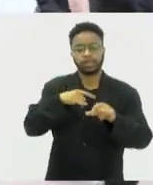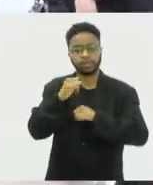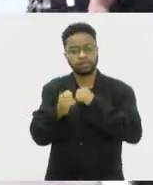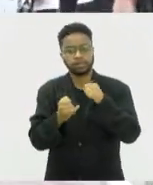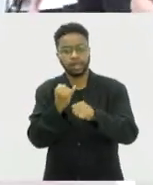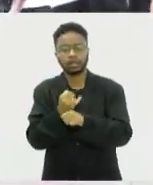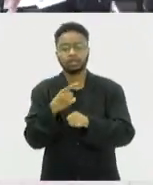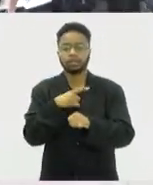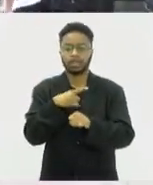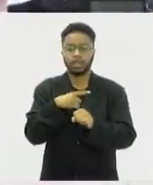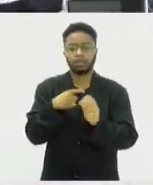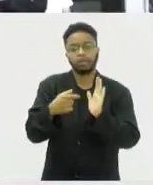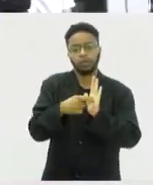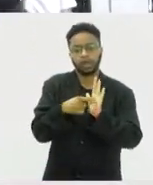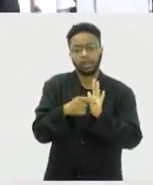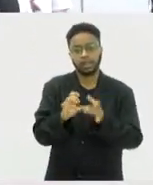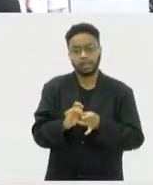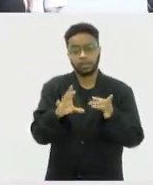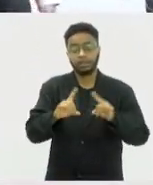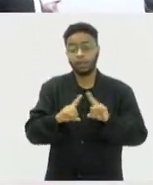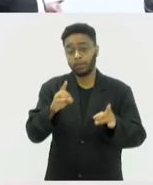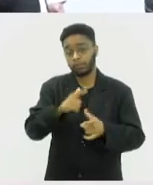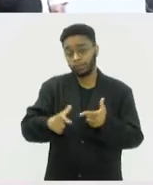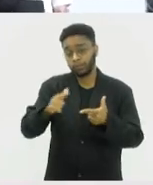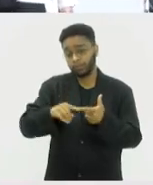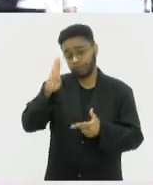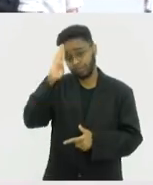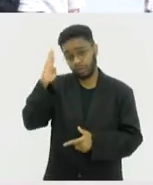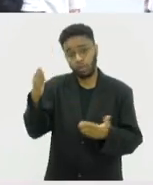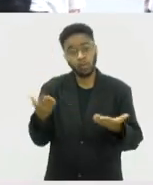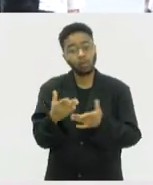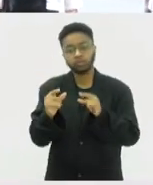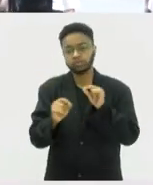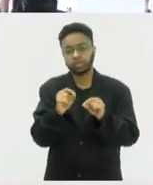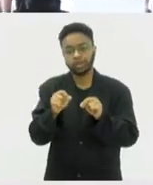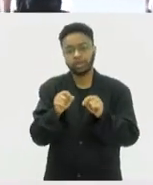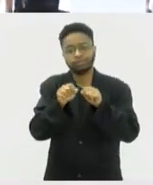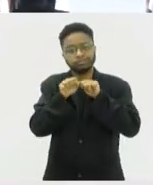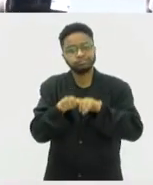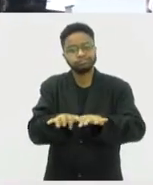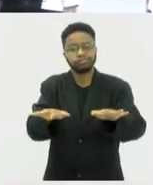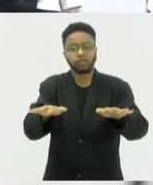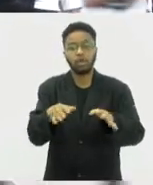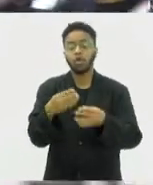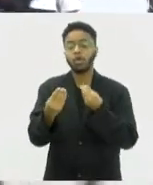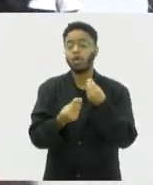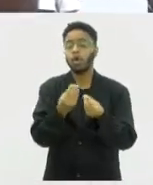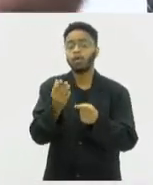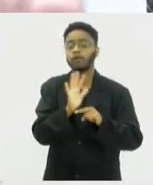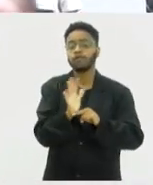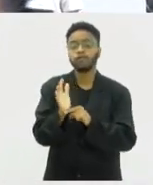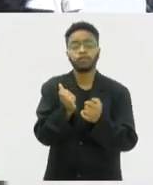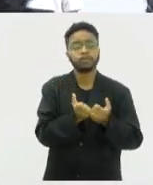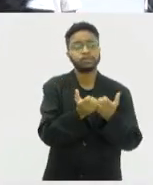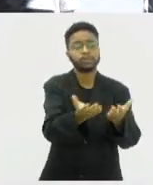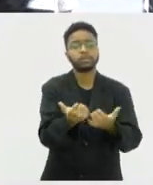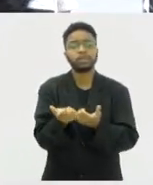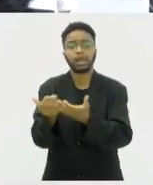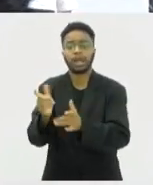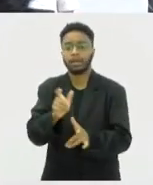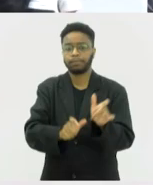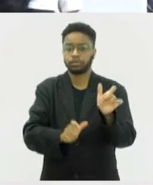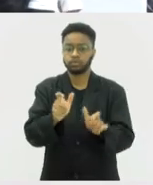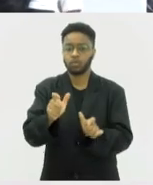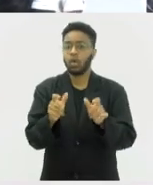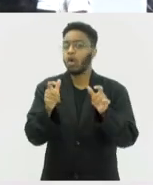programas livres. O grande problema do cinema brasileiro hoje em dia, do cinema nacional, é a distribuição. Como fazer esse filme chegar às pessoas, sabe?